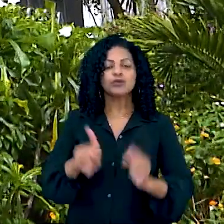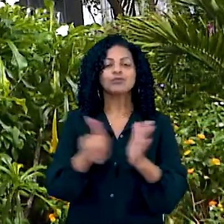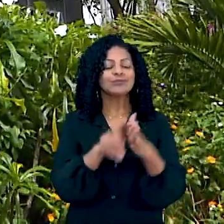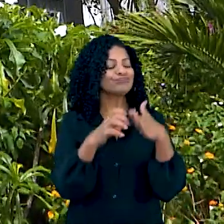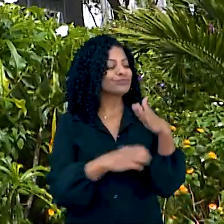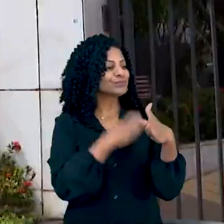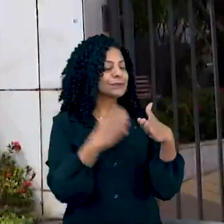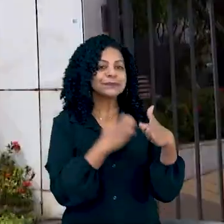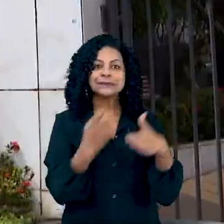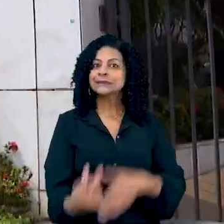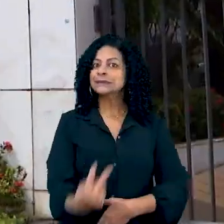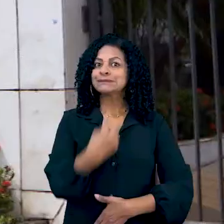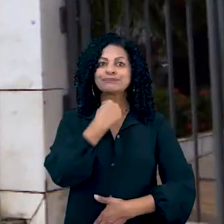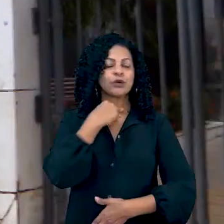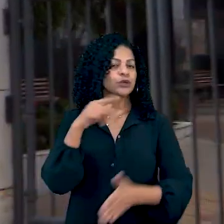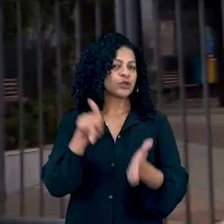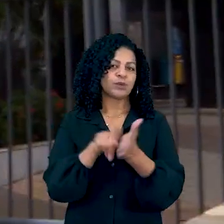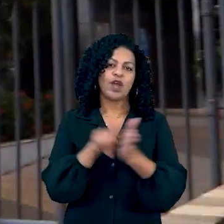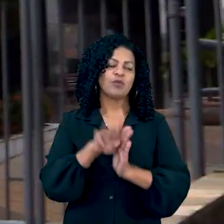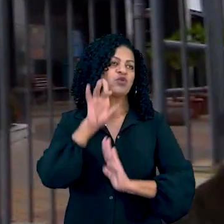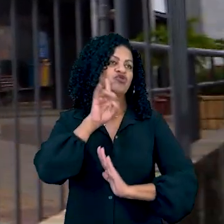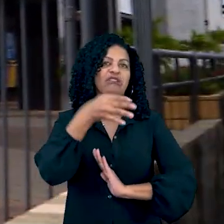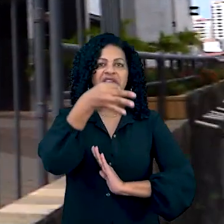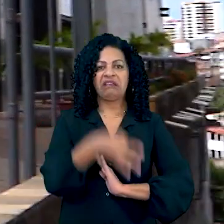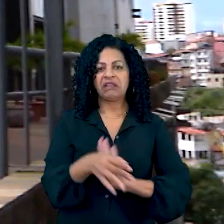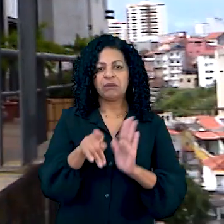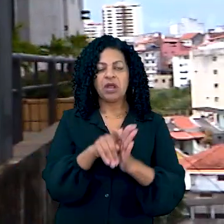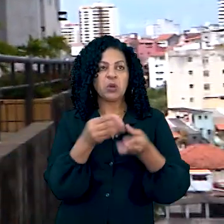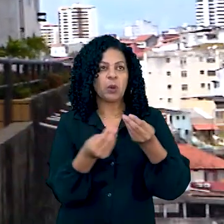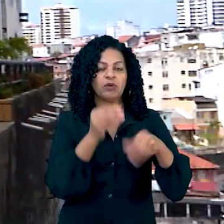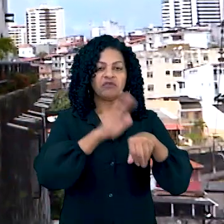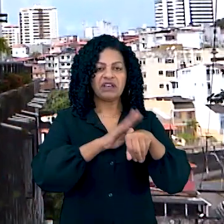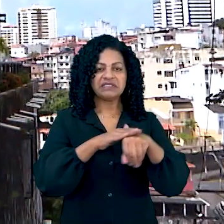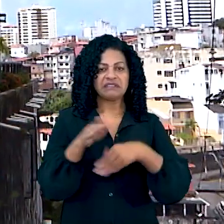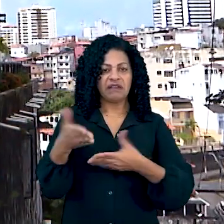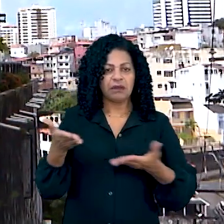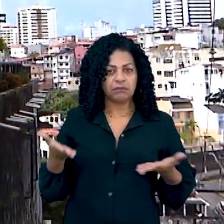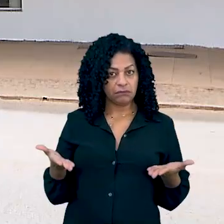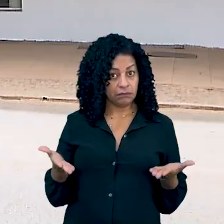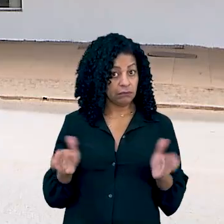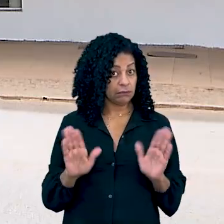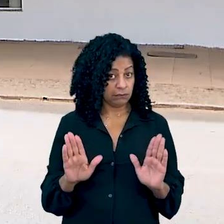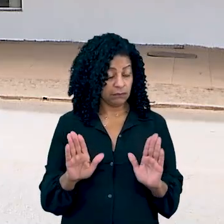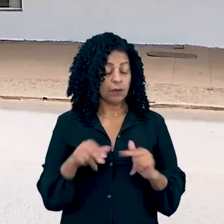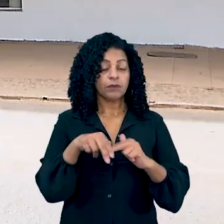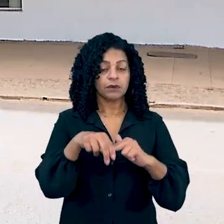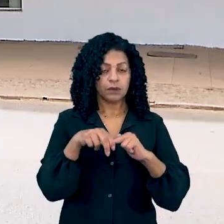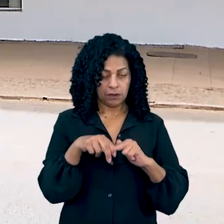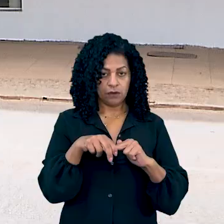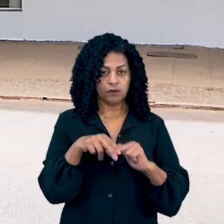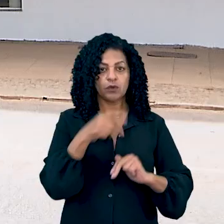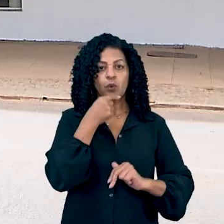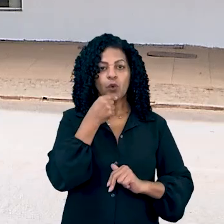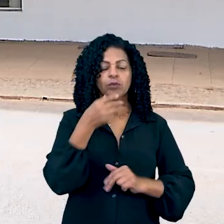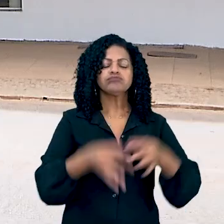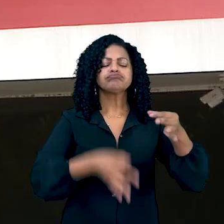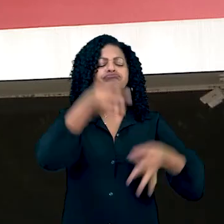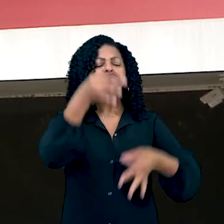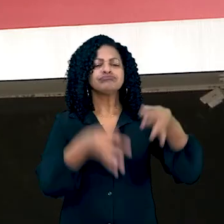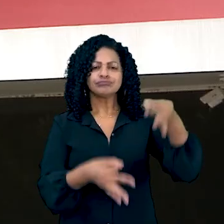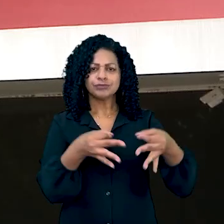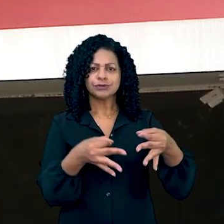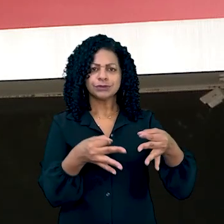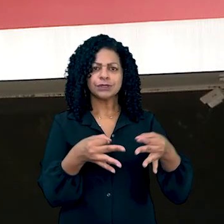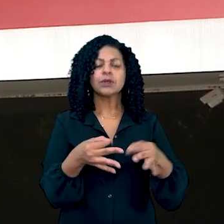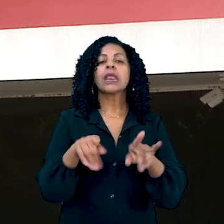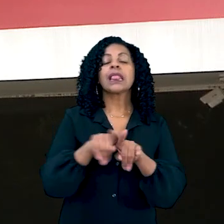que a empresa tem em definir como e quando as tarefas devem ser executadas. Por isso, o juízo de 2º grau